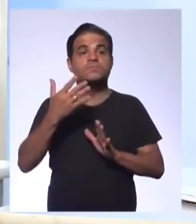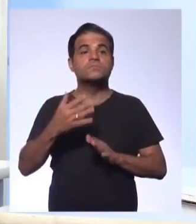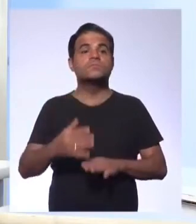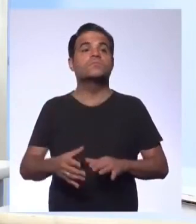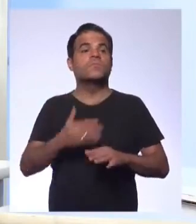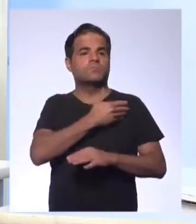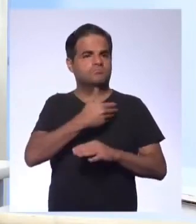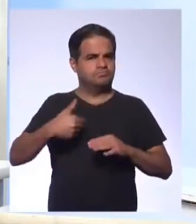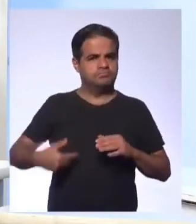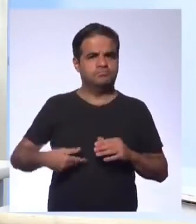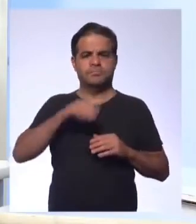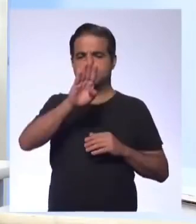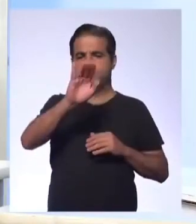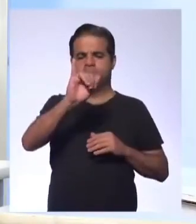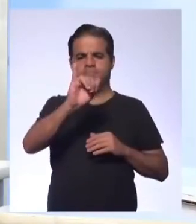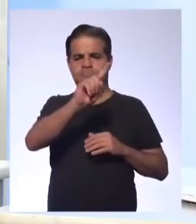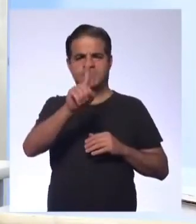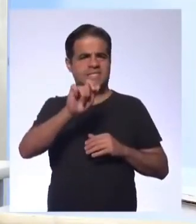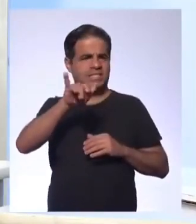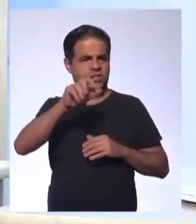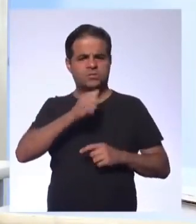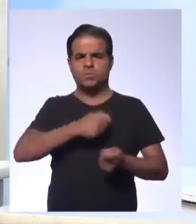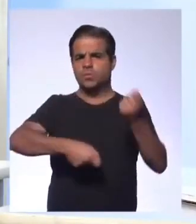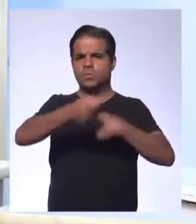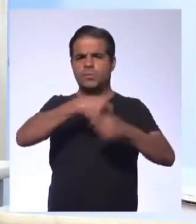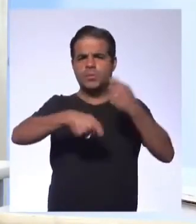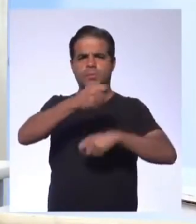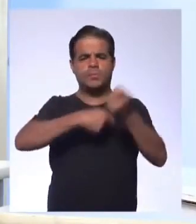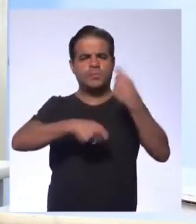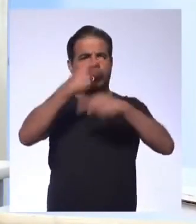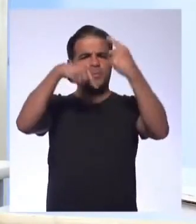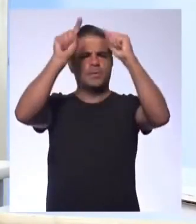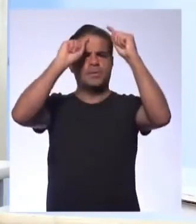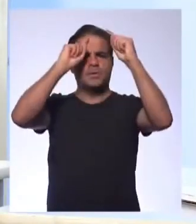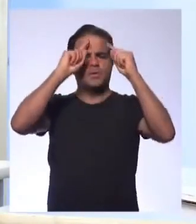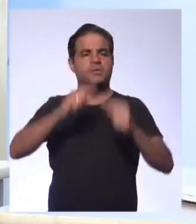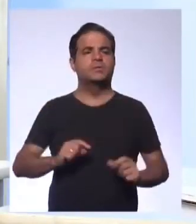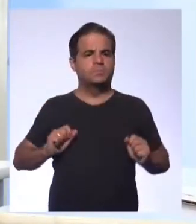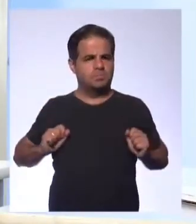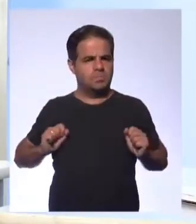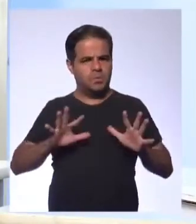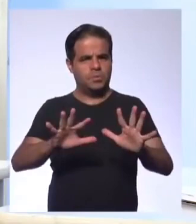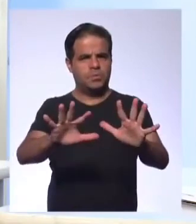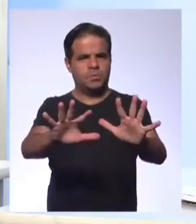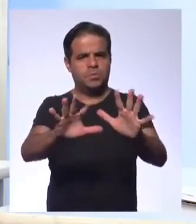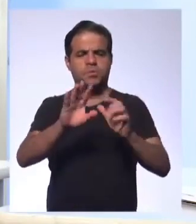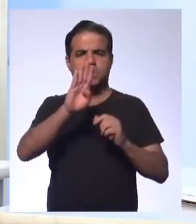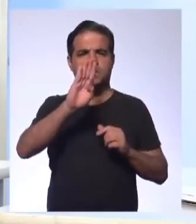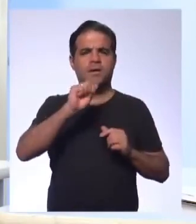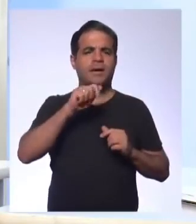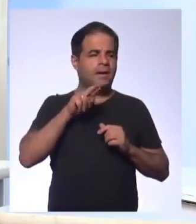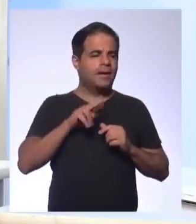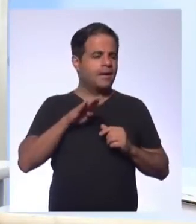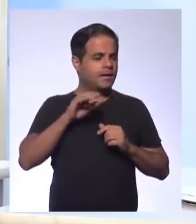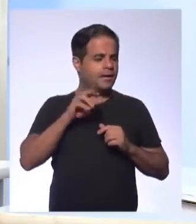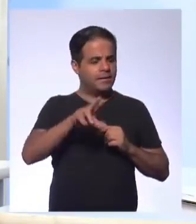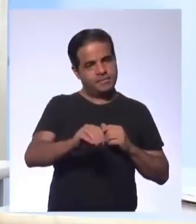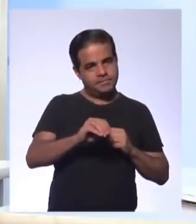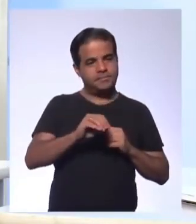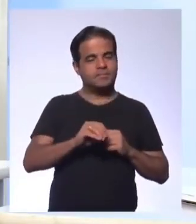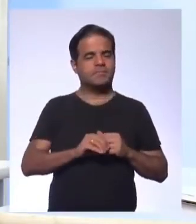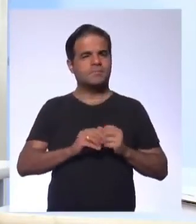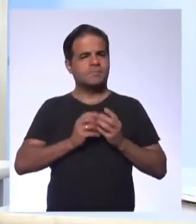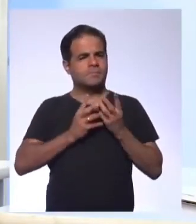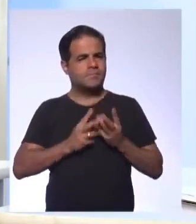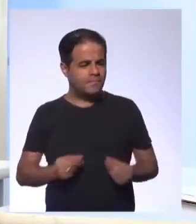Bizantino, o comércio lá ficou a todo vapor. Então, invasão bárbara, a gente tem uma fragmentação aqui do